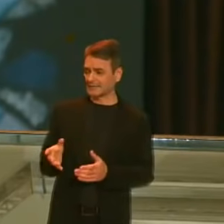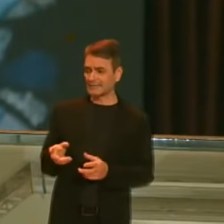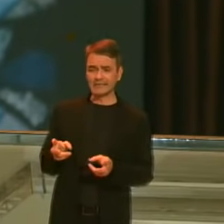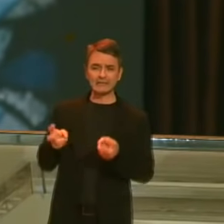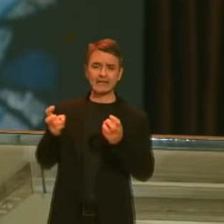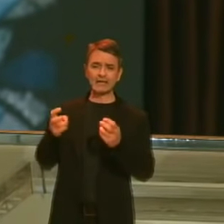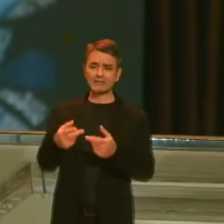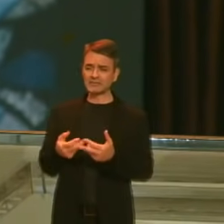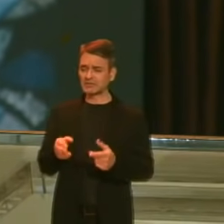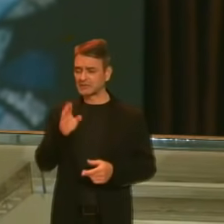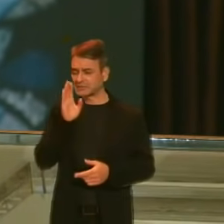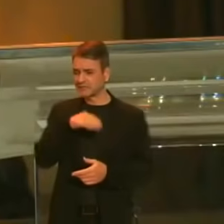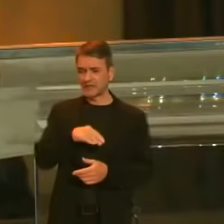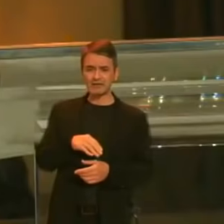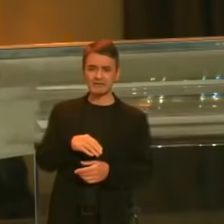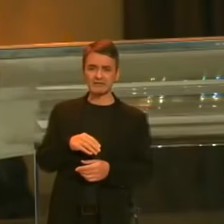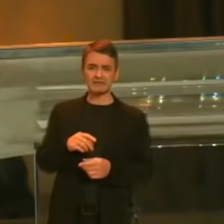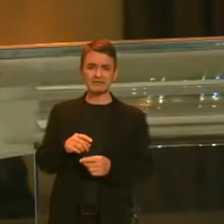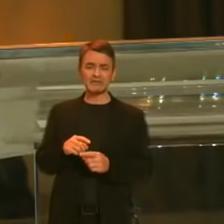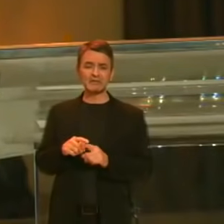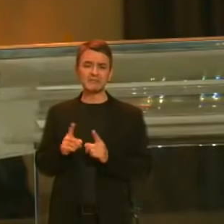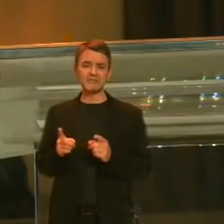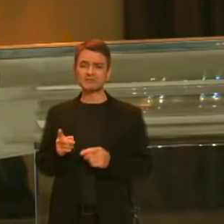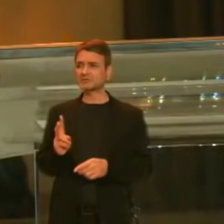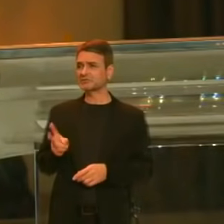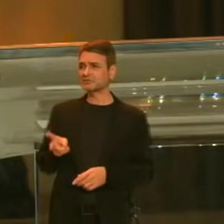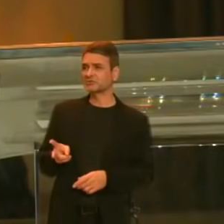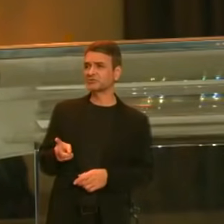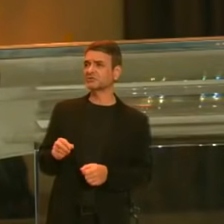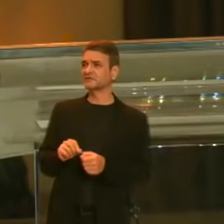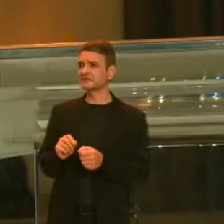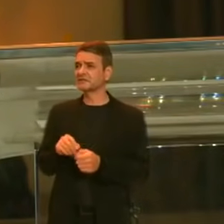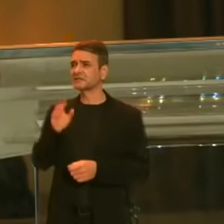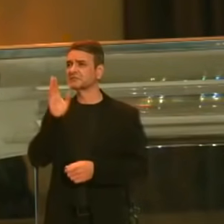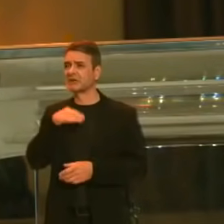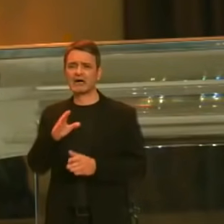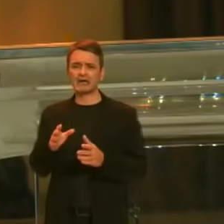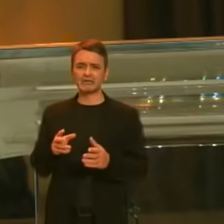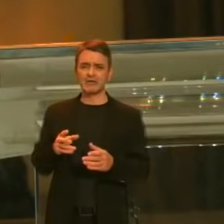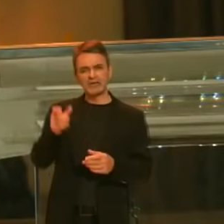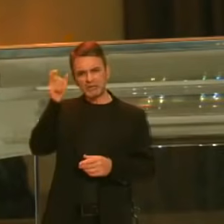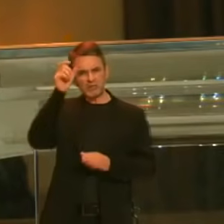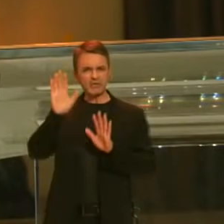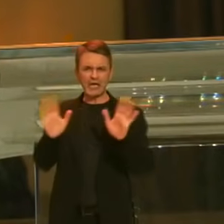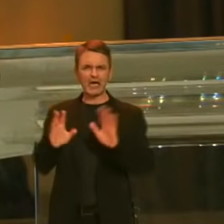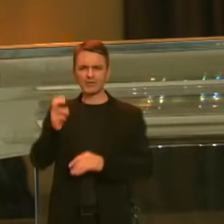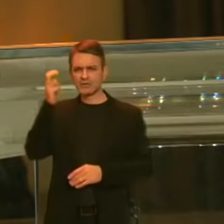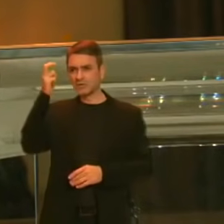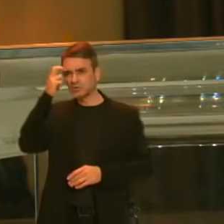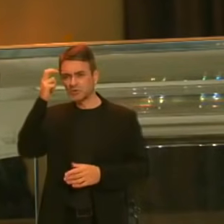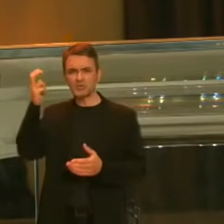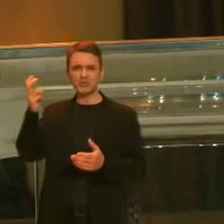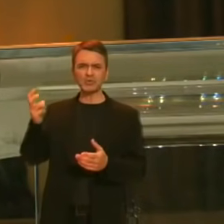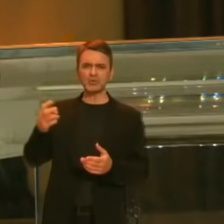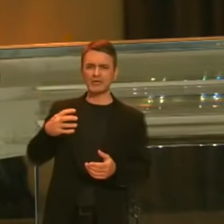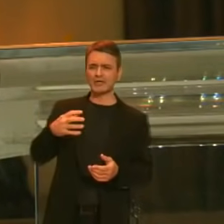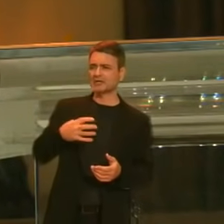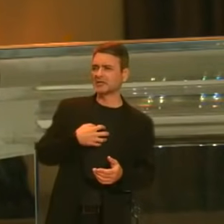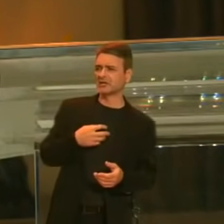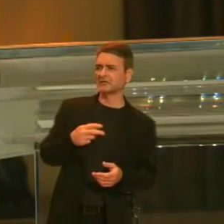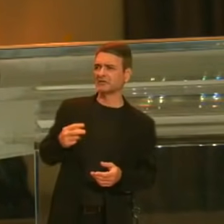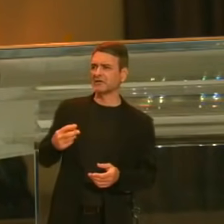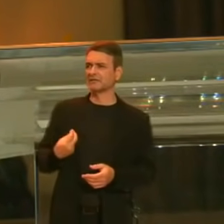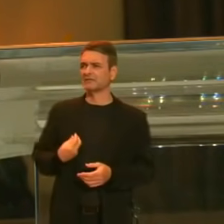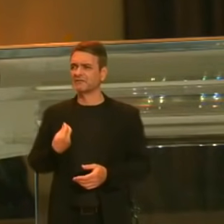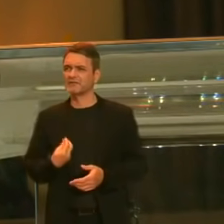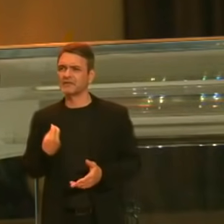vida. E eu não estou falando só de demônios, não. Eu estou falando de cultura, eu estou falando de jeito de vida, de valores